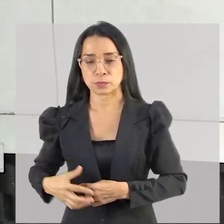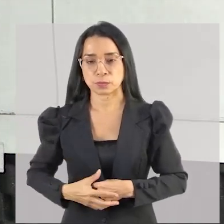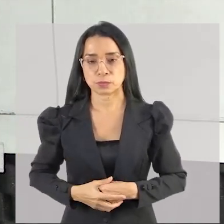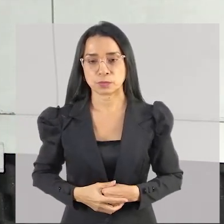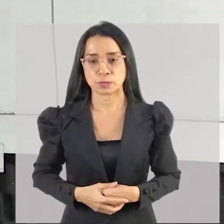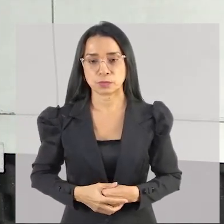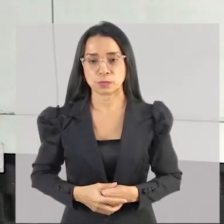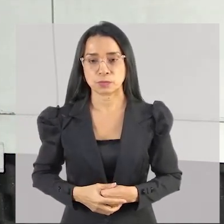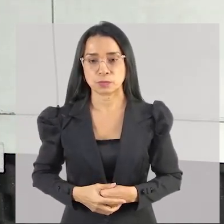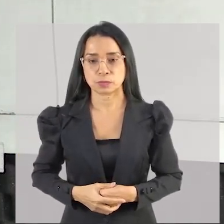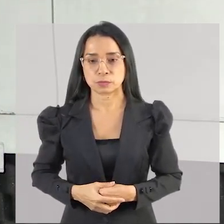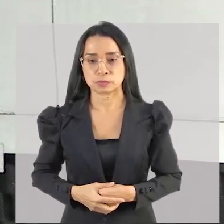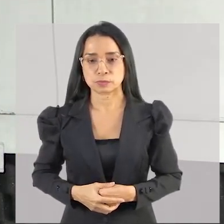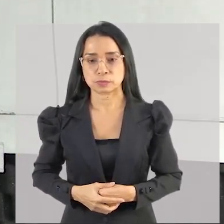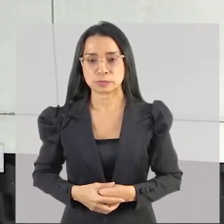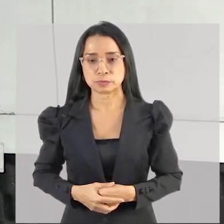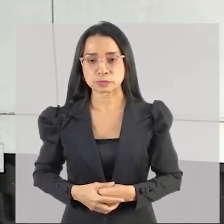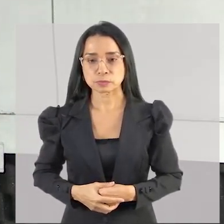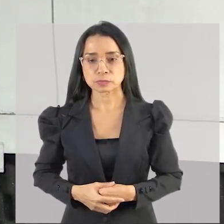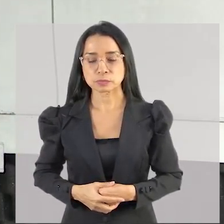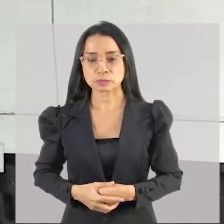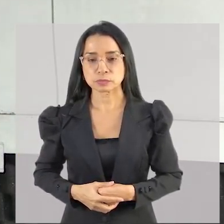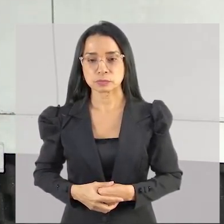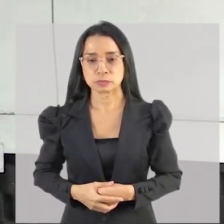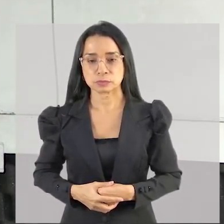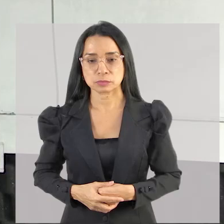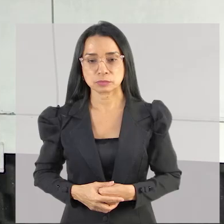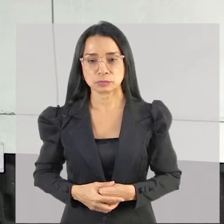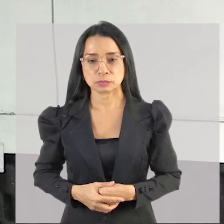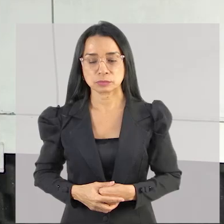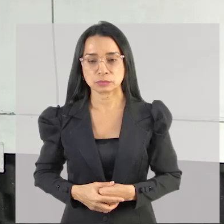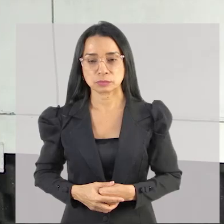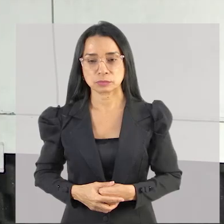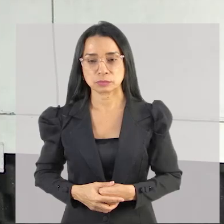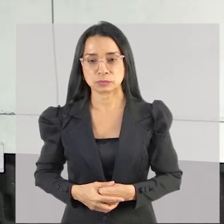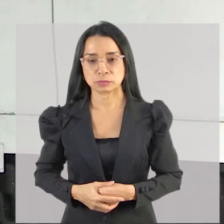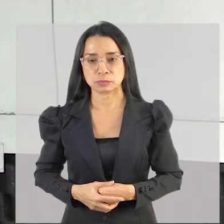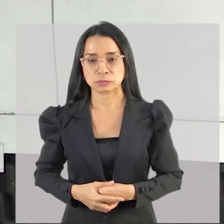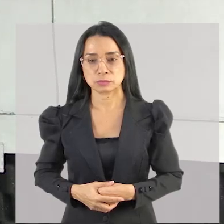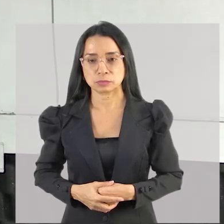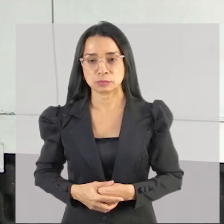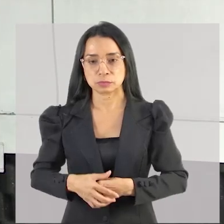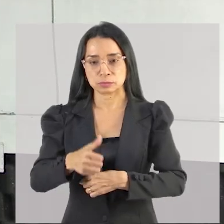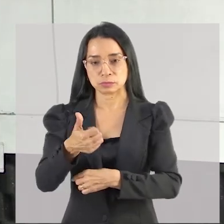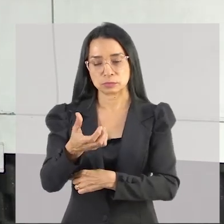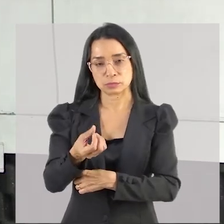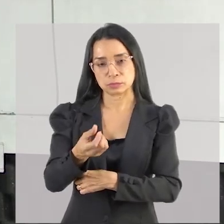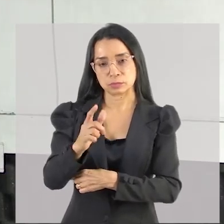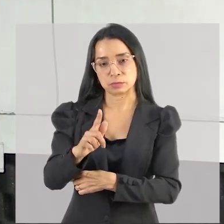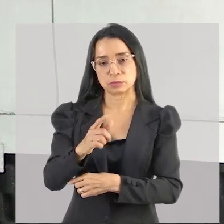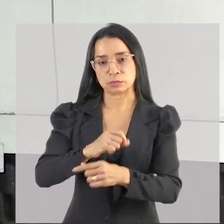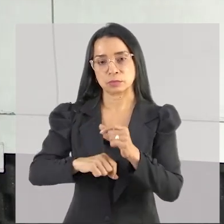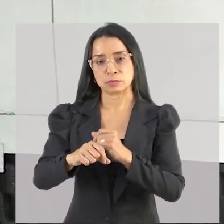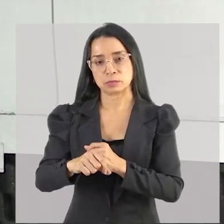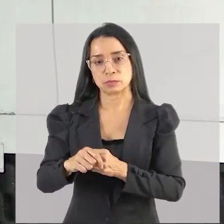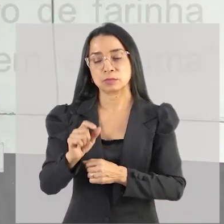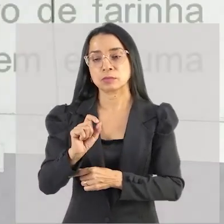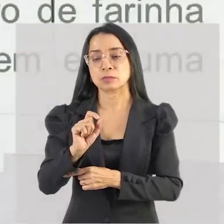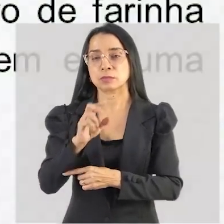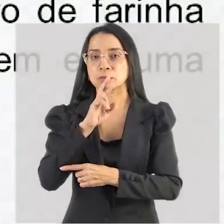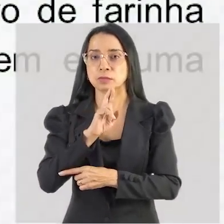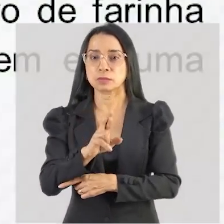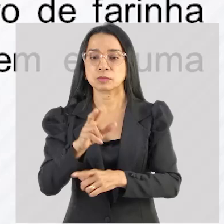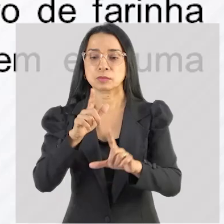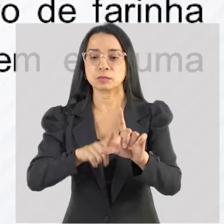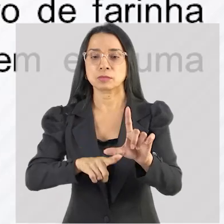zero. 160 o quê? Gramas. E, pessoal, 160 gramas vai estar